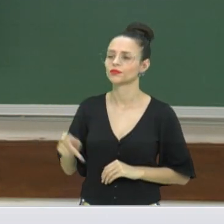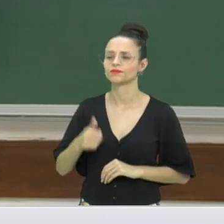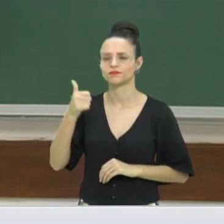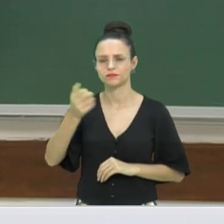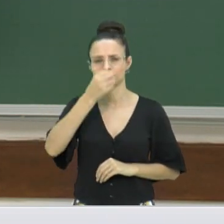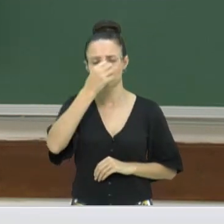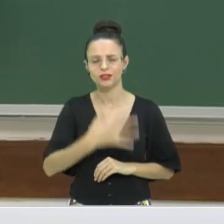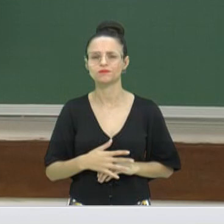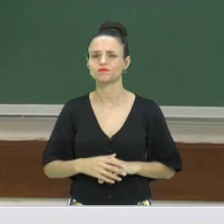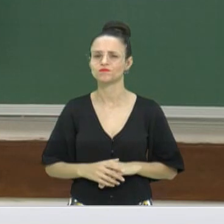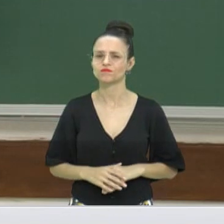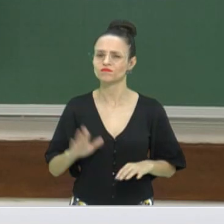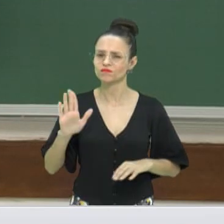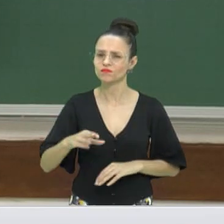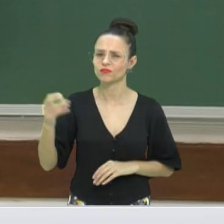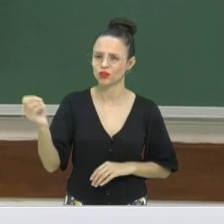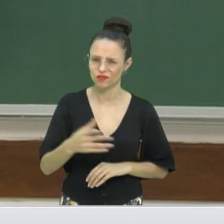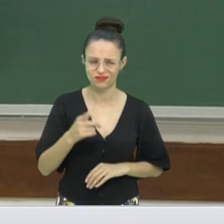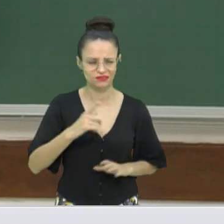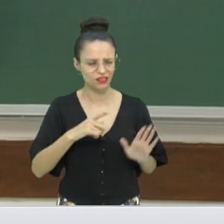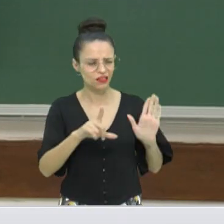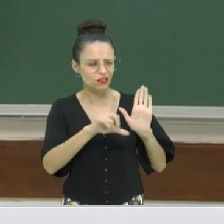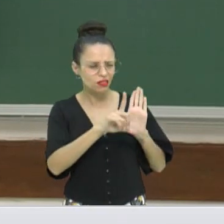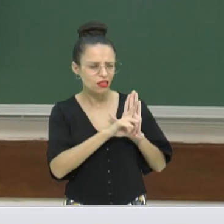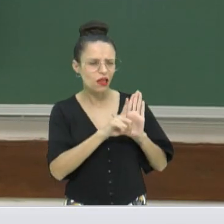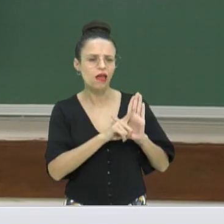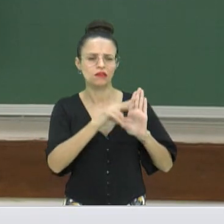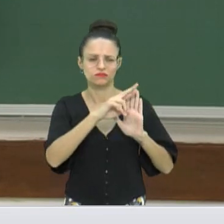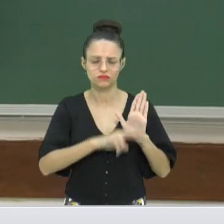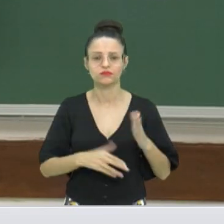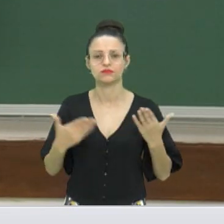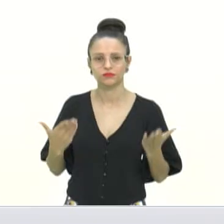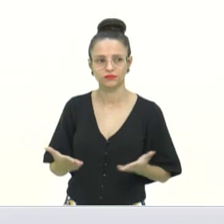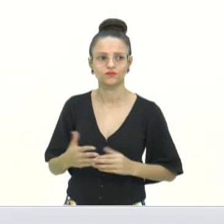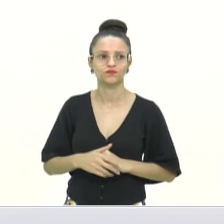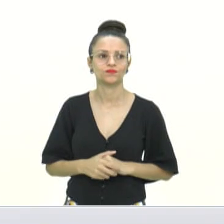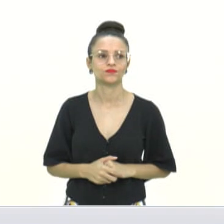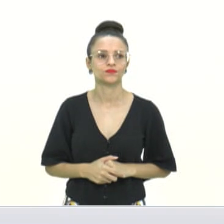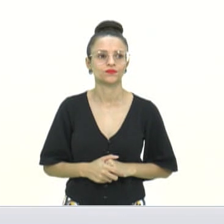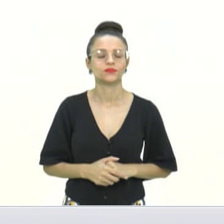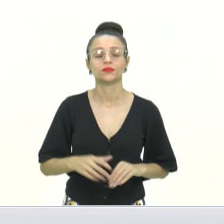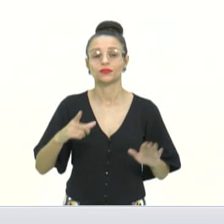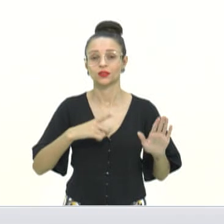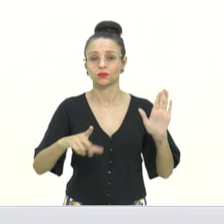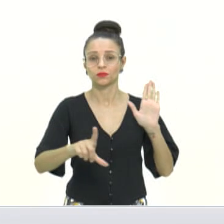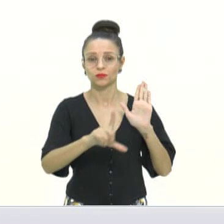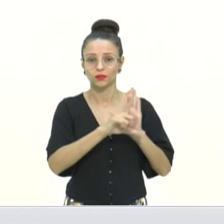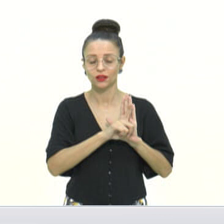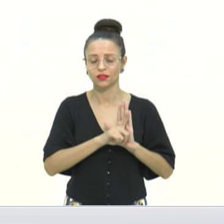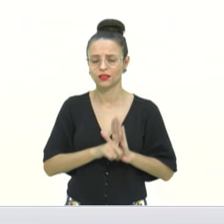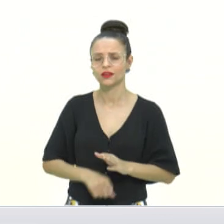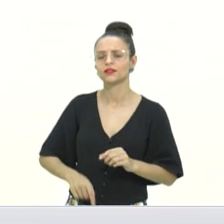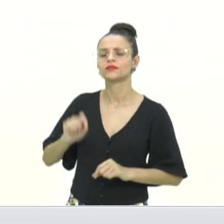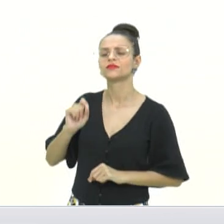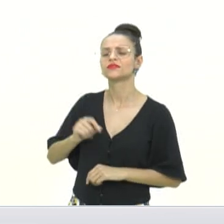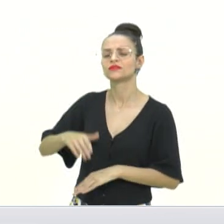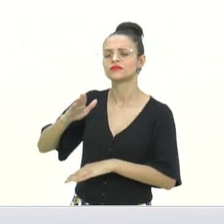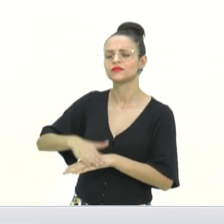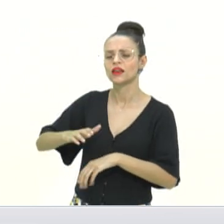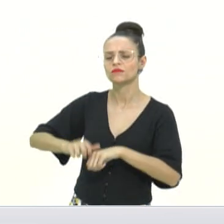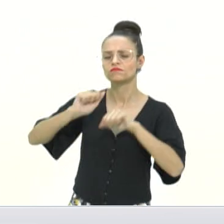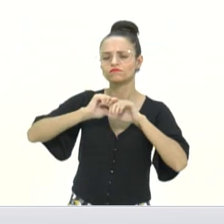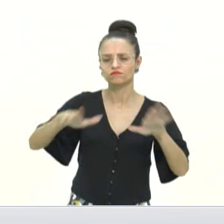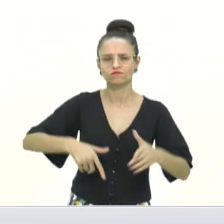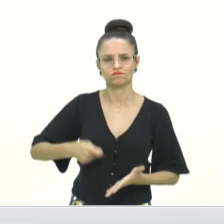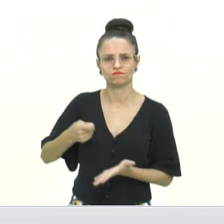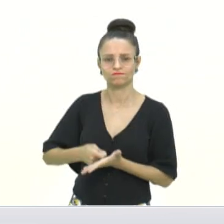bem, mas isso é tão novo, tem lei para isso? Pessoal, há legislação para punir quem dissemina fake news?